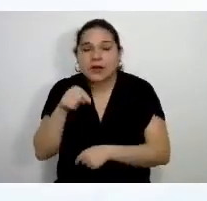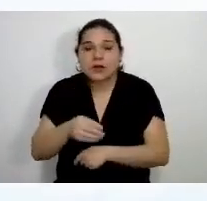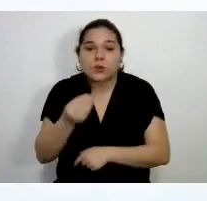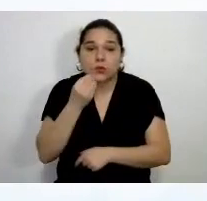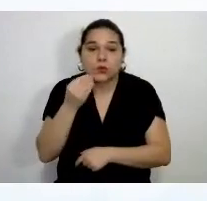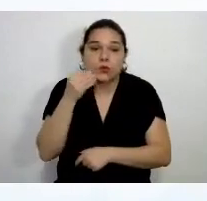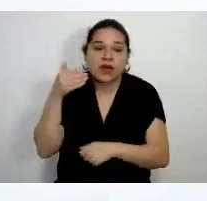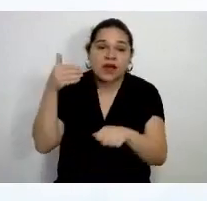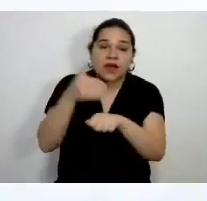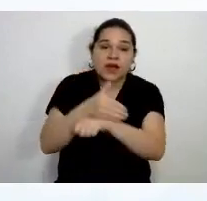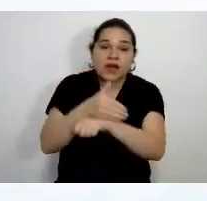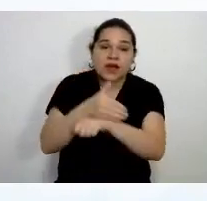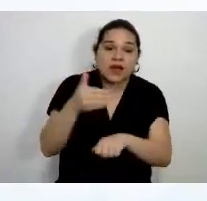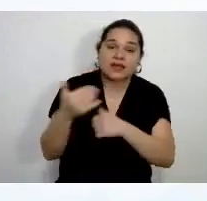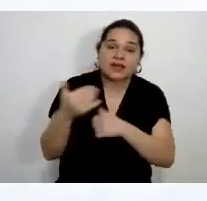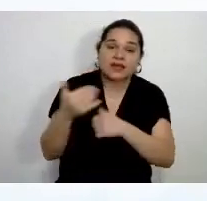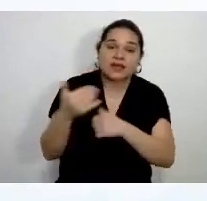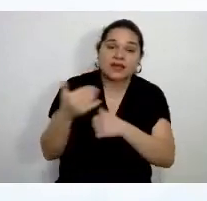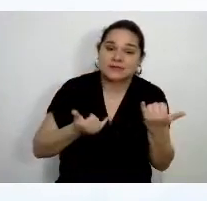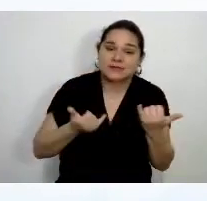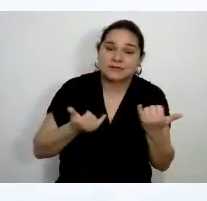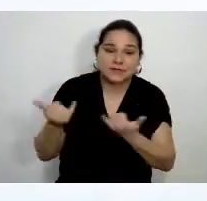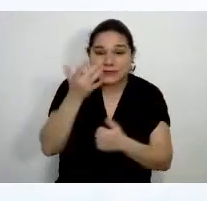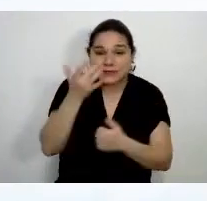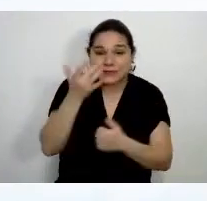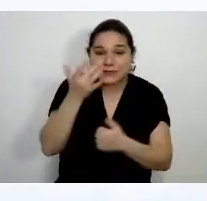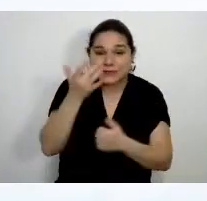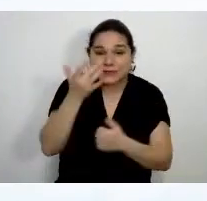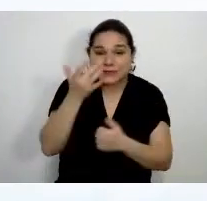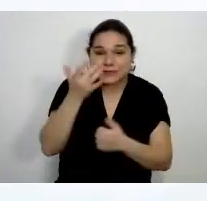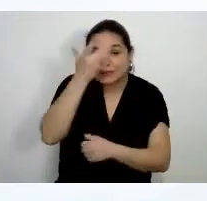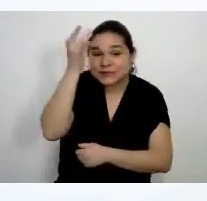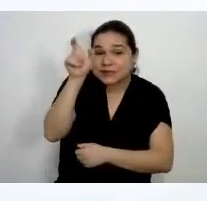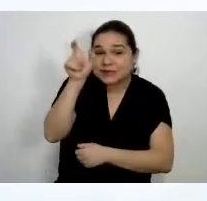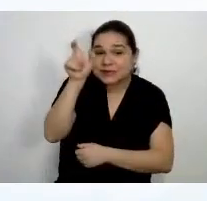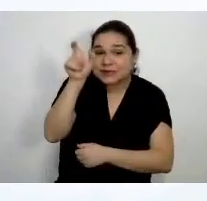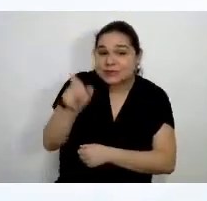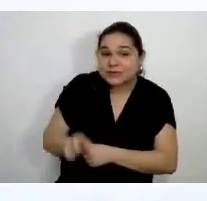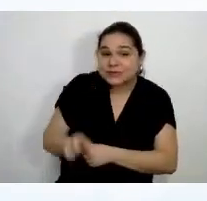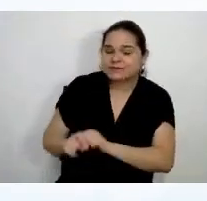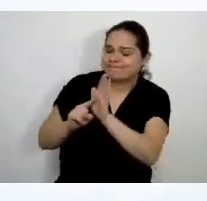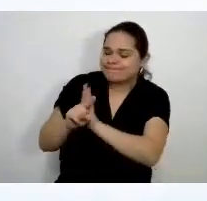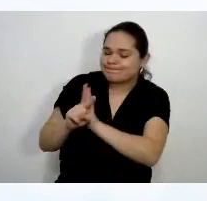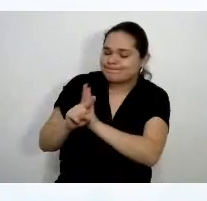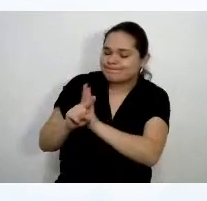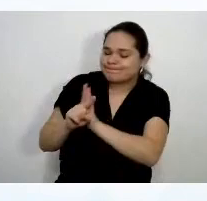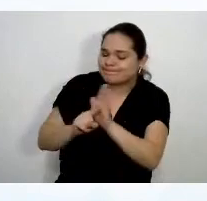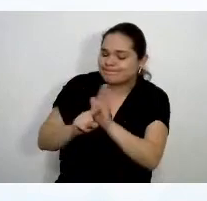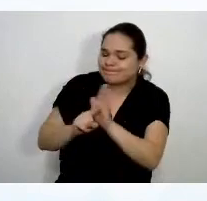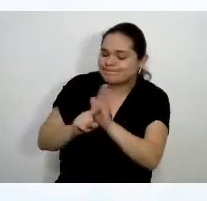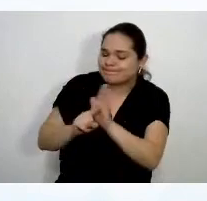senhor nos propicia isso, doutor. Muito obrigada. Muito obrigado. Eu que agradeço.